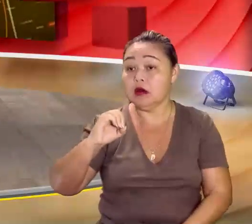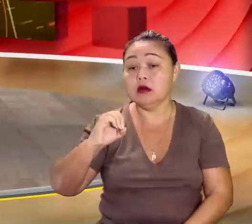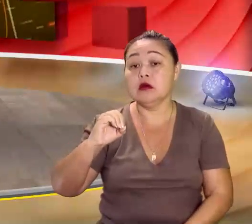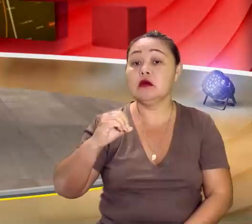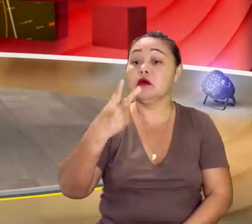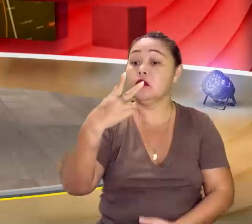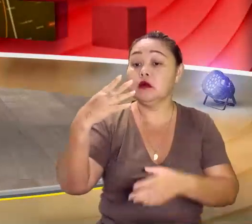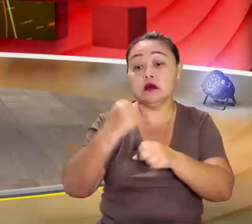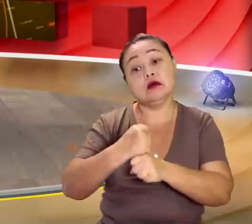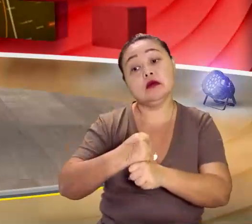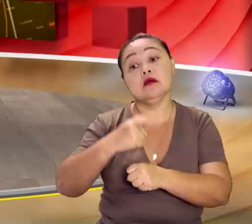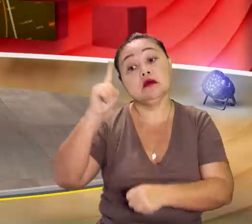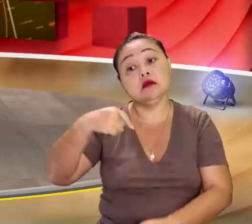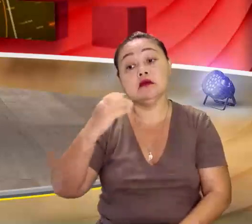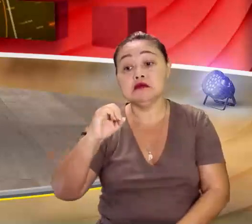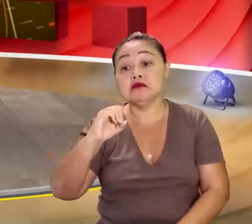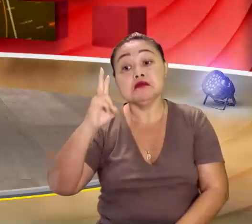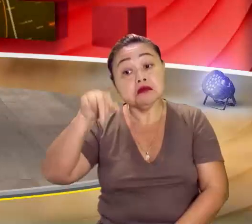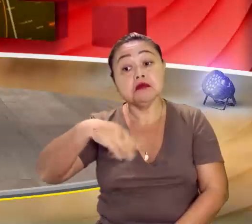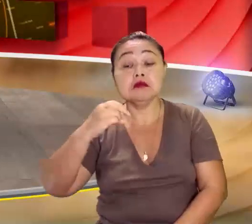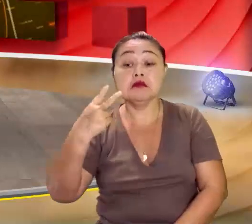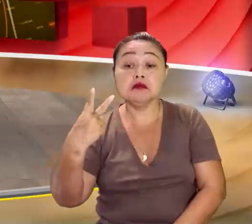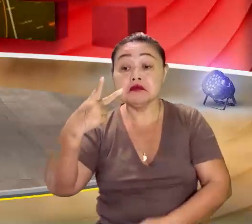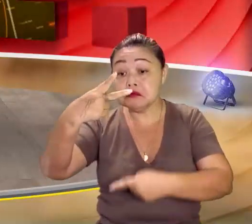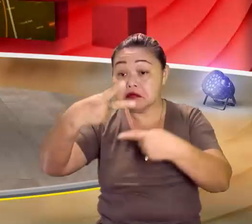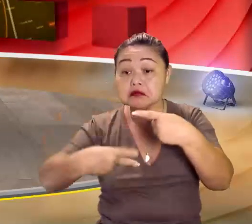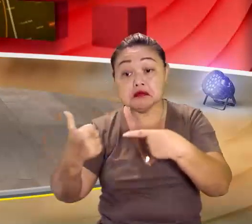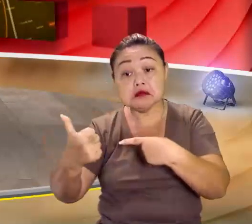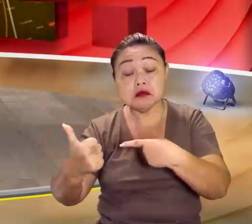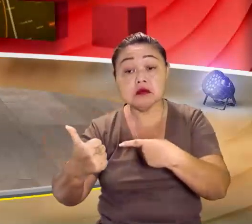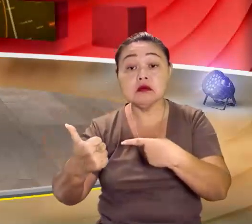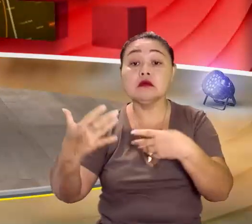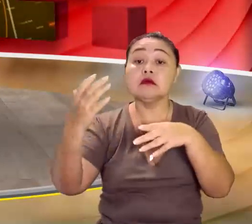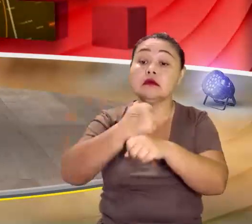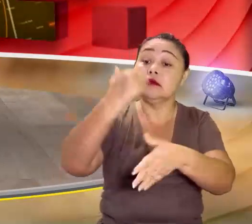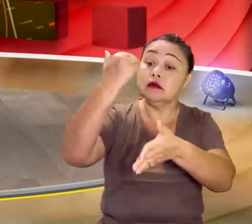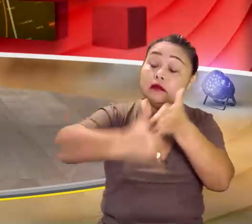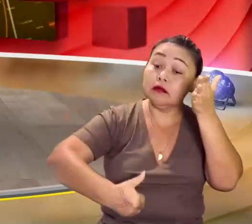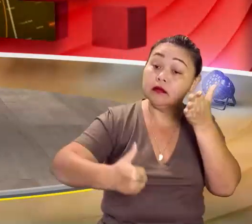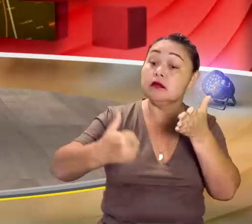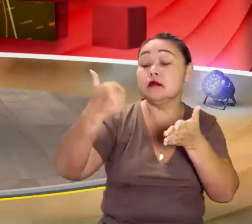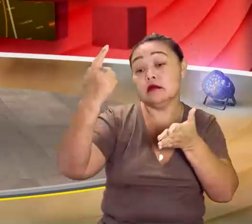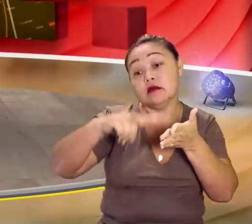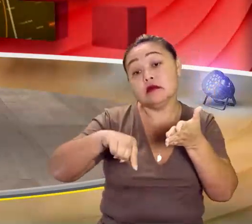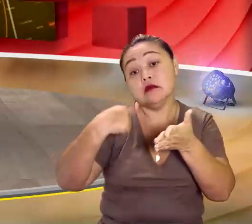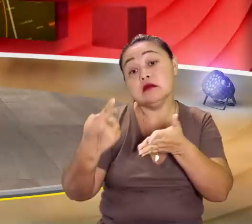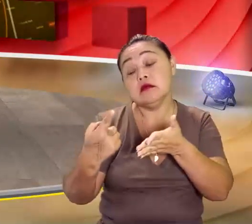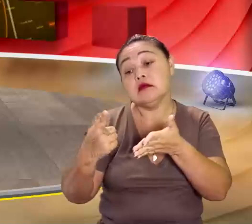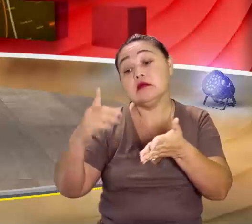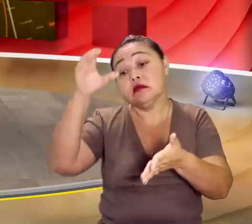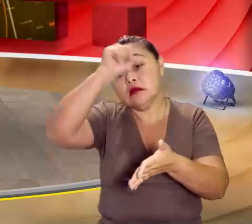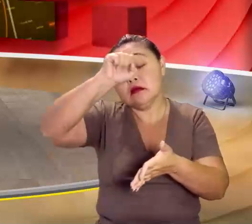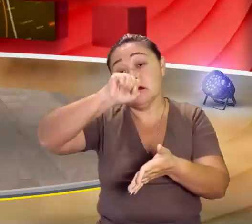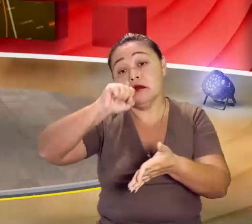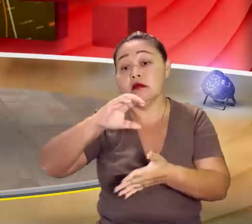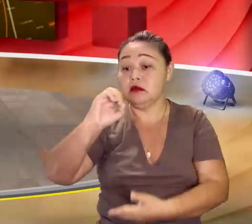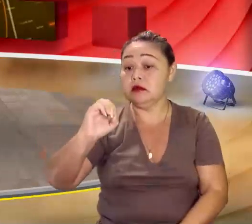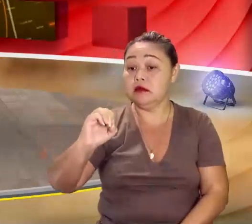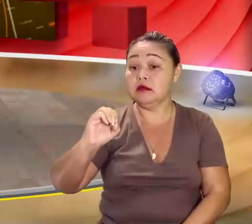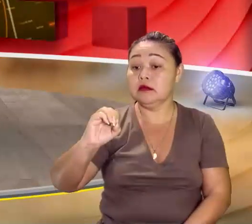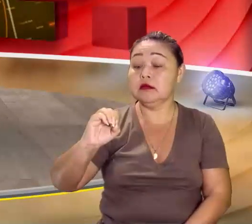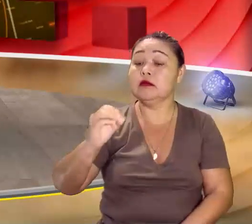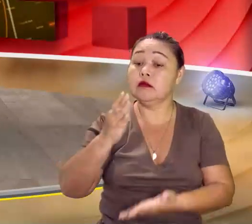2 mais 0 é 2. Dividido por 2 vai dar 1. 2 menos 0. Então, nós aprendemos que o 0